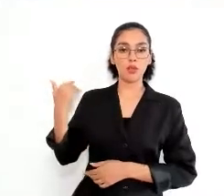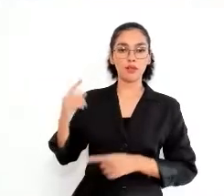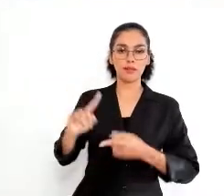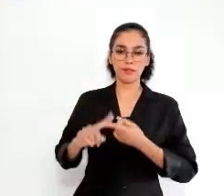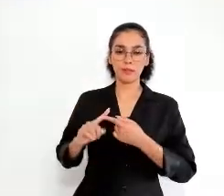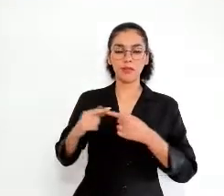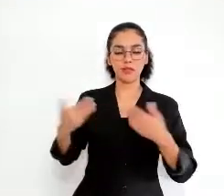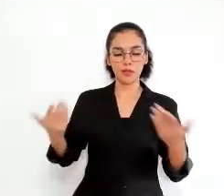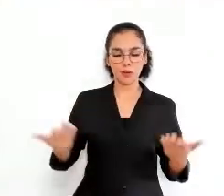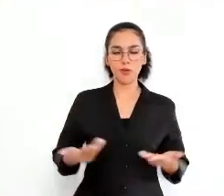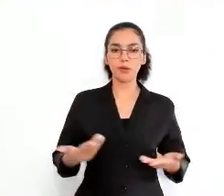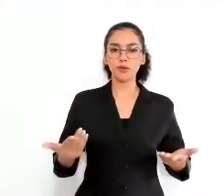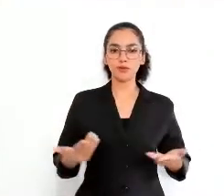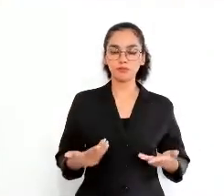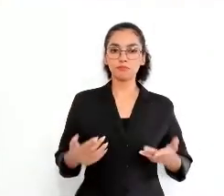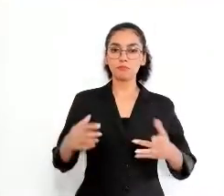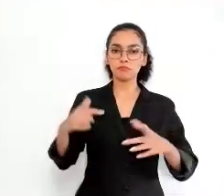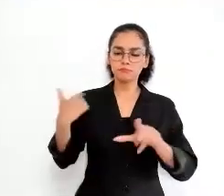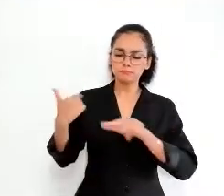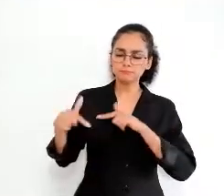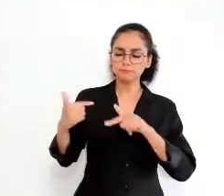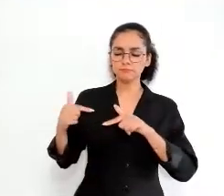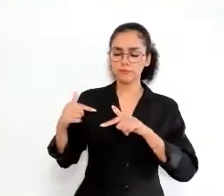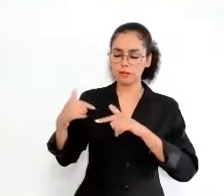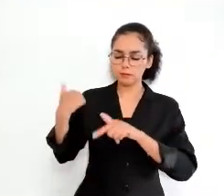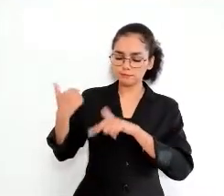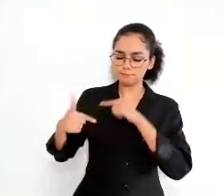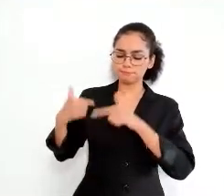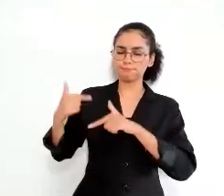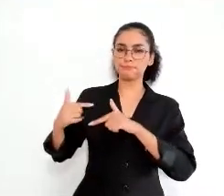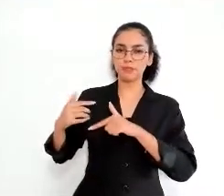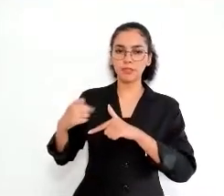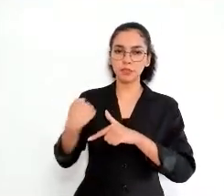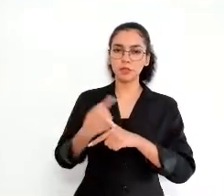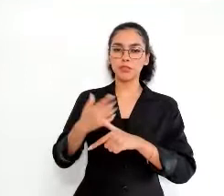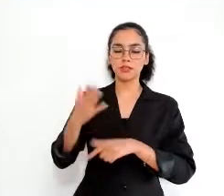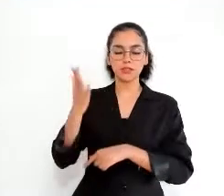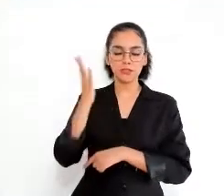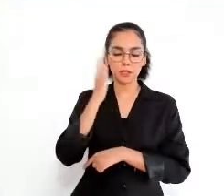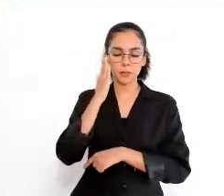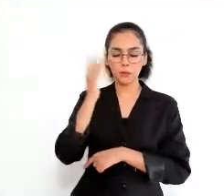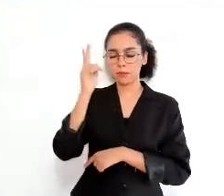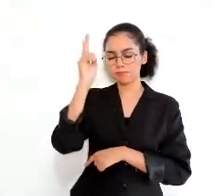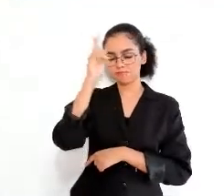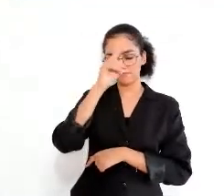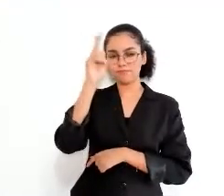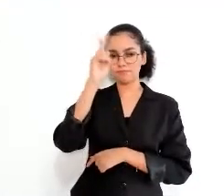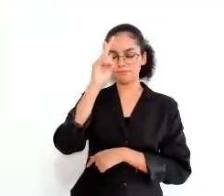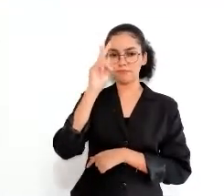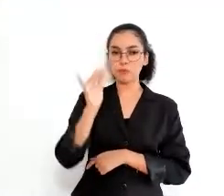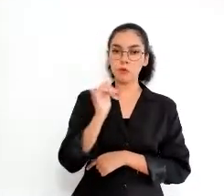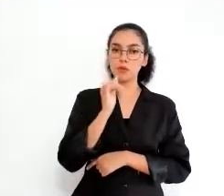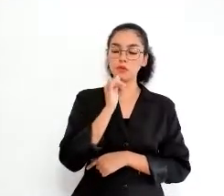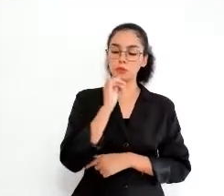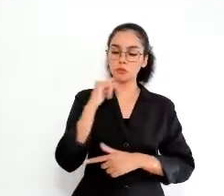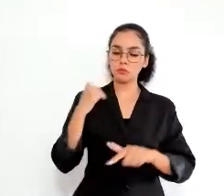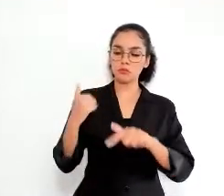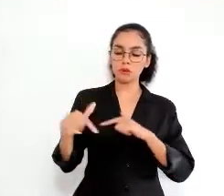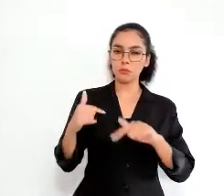cujo legado guardamos na memória, seja pelo exemplo de atuação